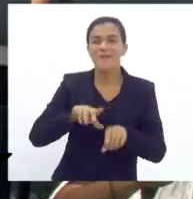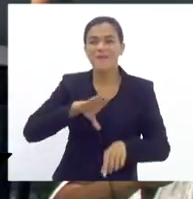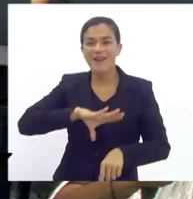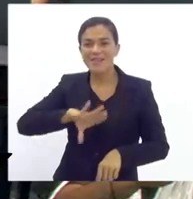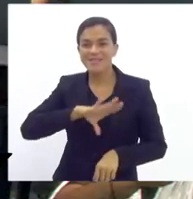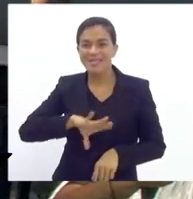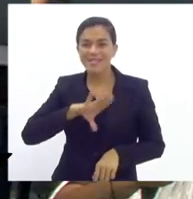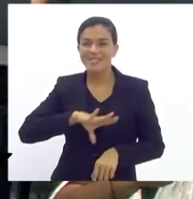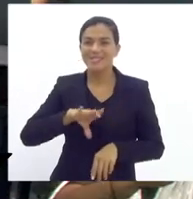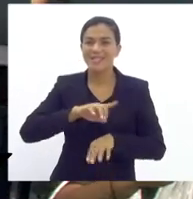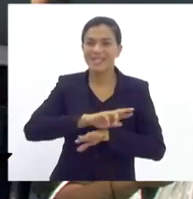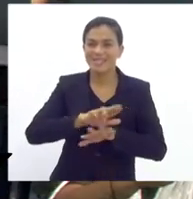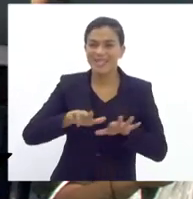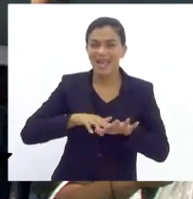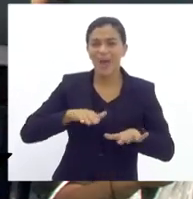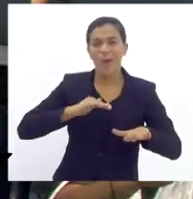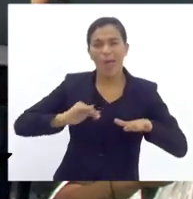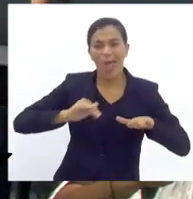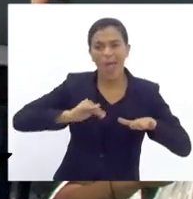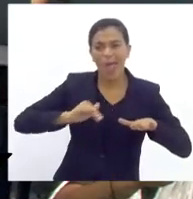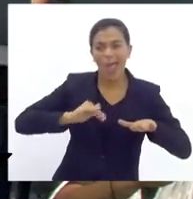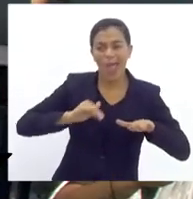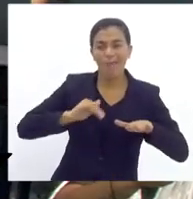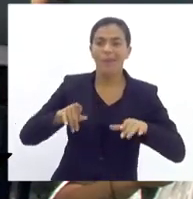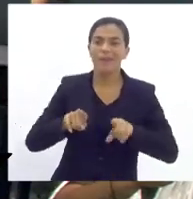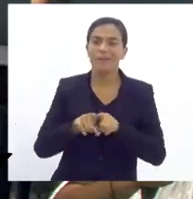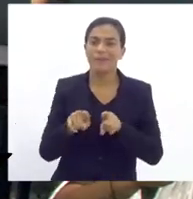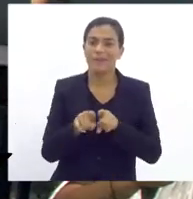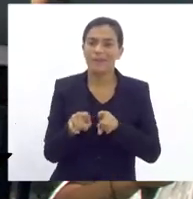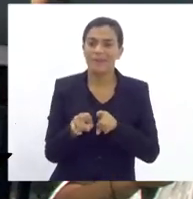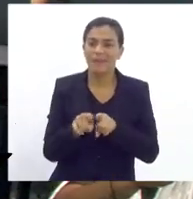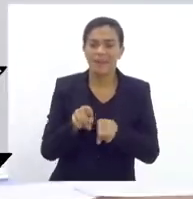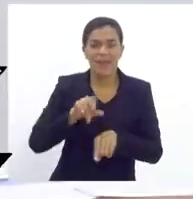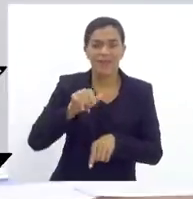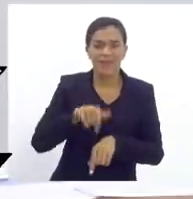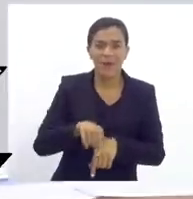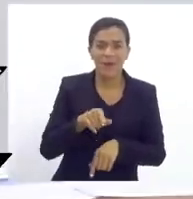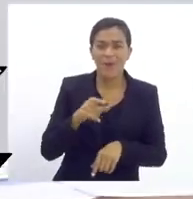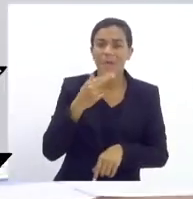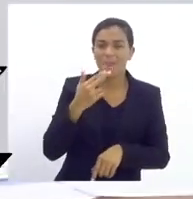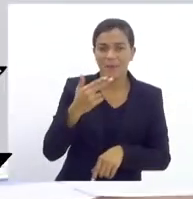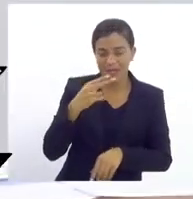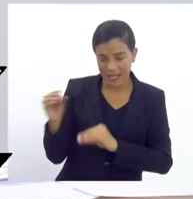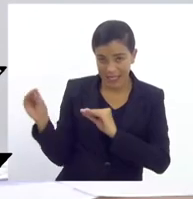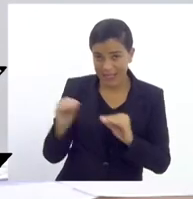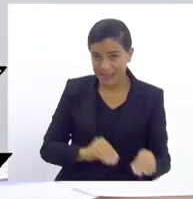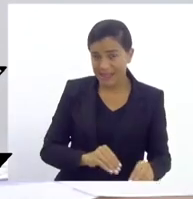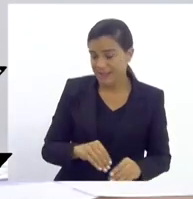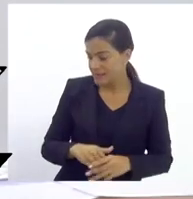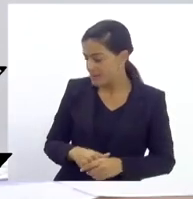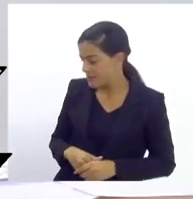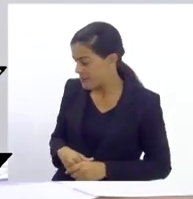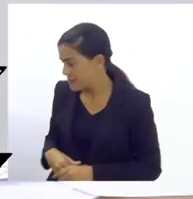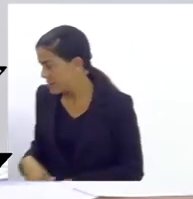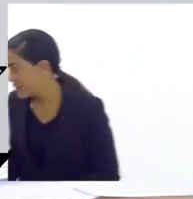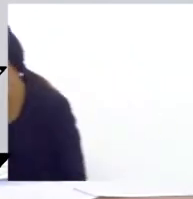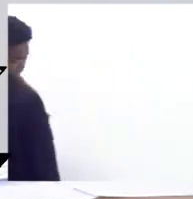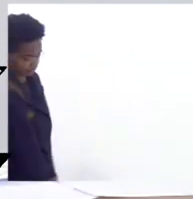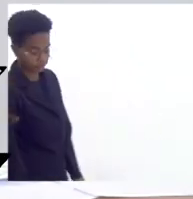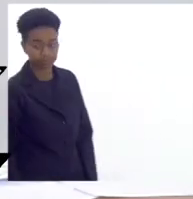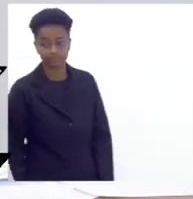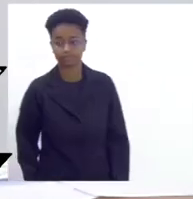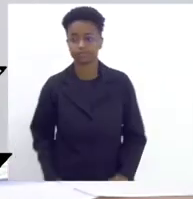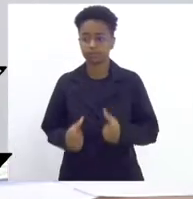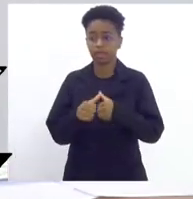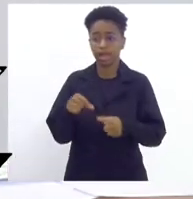e jazzi rapper daqui que é aliás aqui não migrante mas que tá aqui no nosso estado que tá aqui na